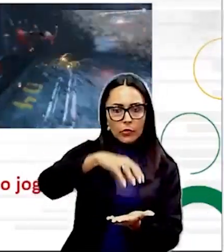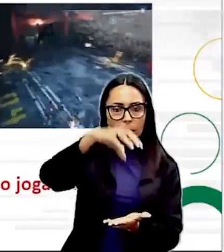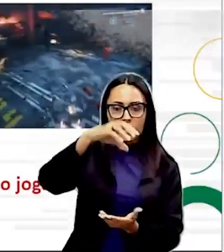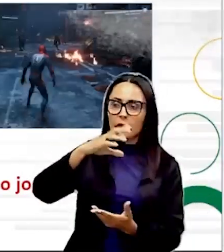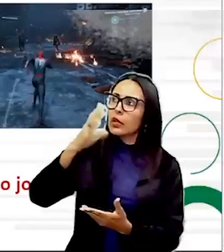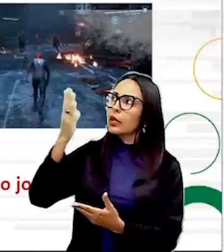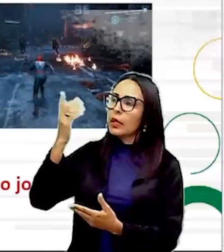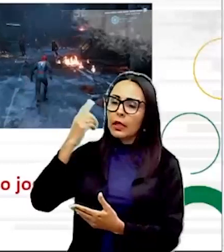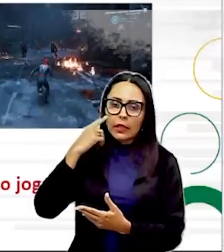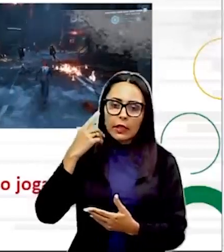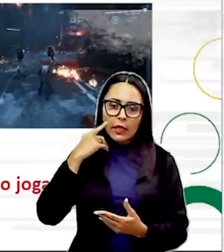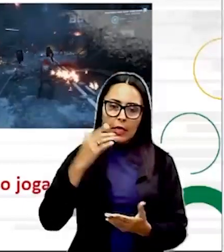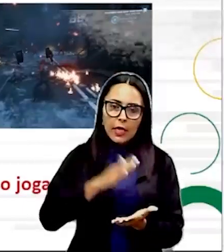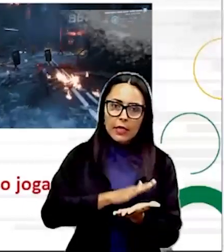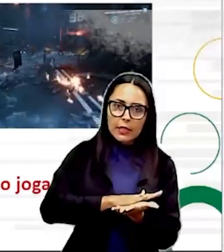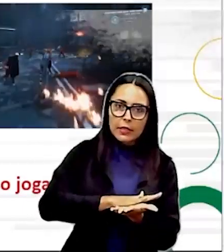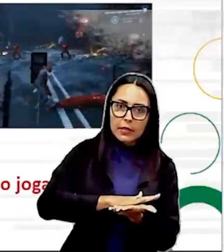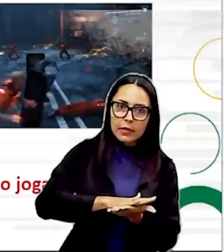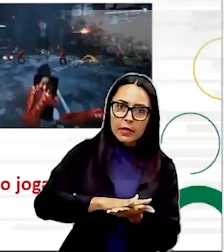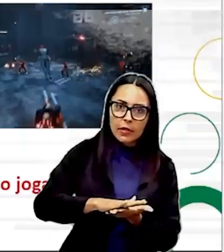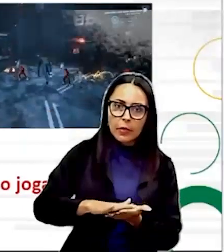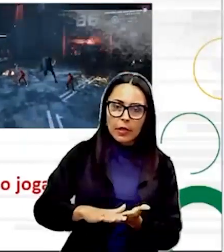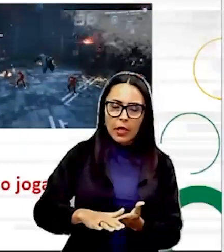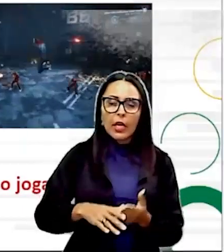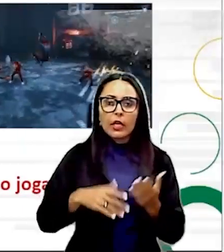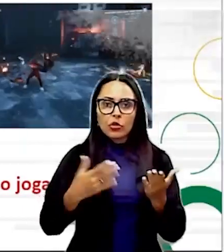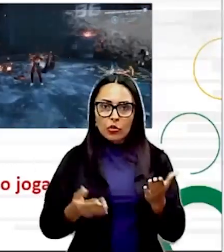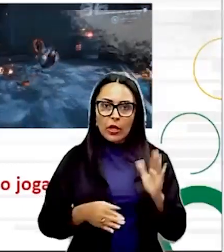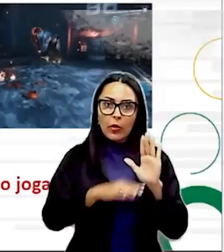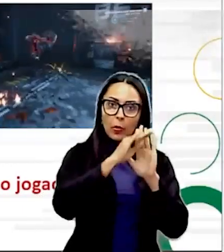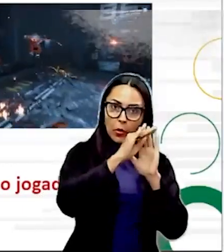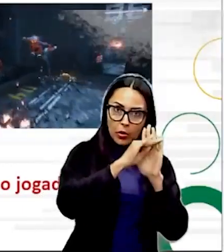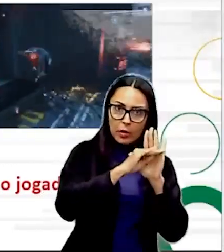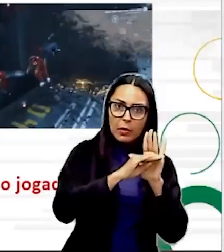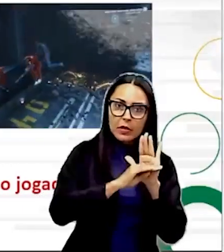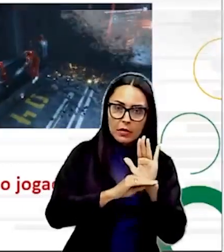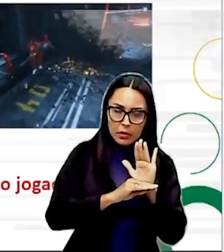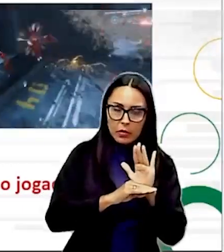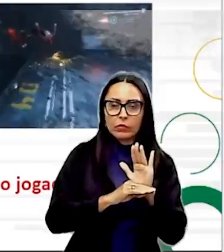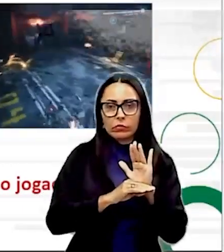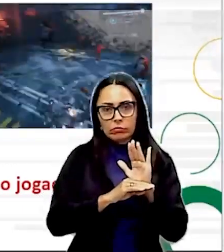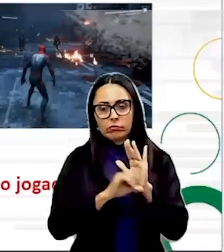no simulador a partir de programação, a partir de scripts mesmo.